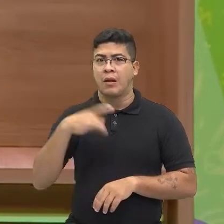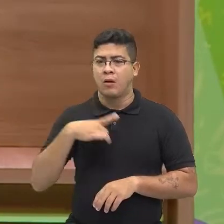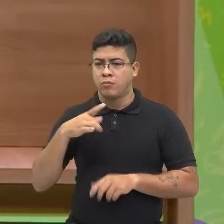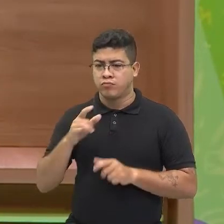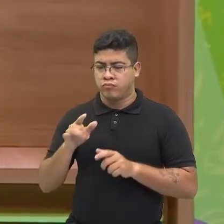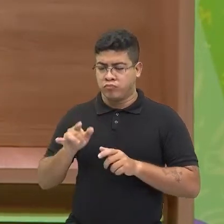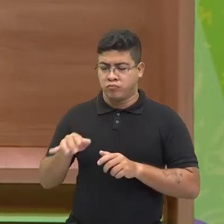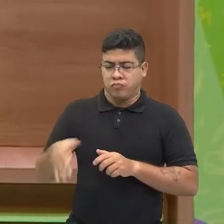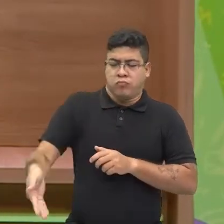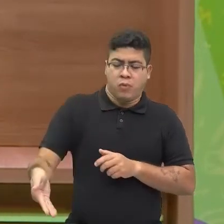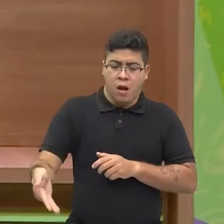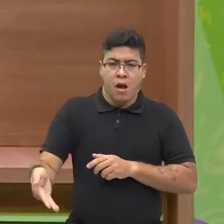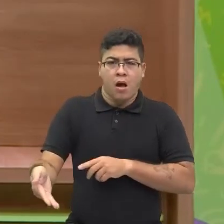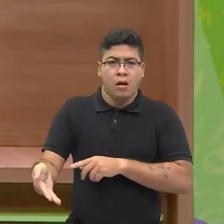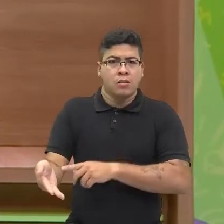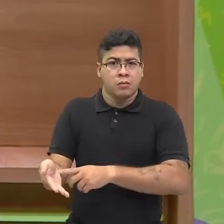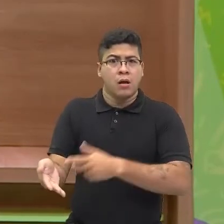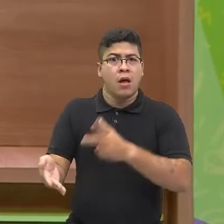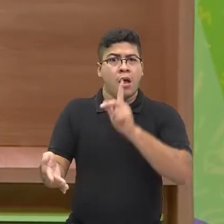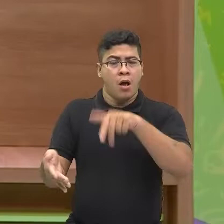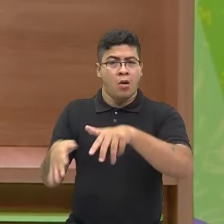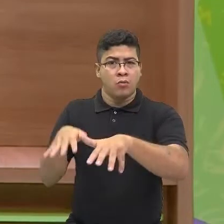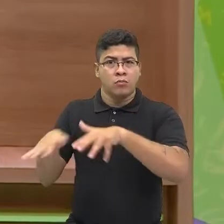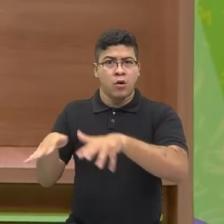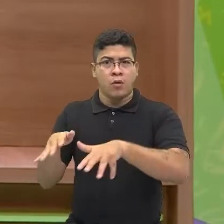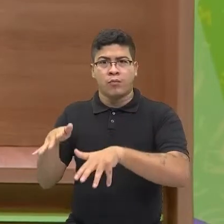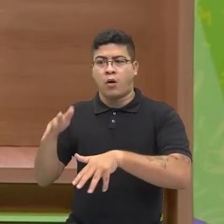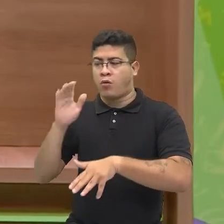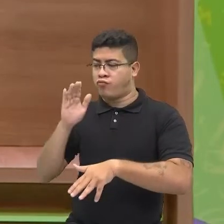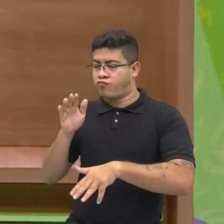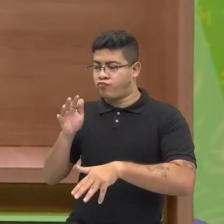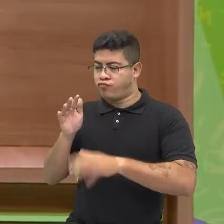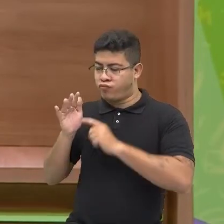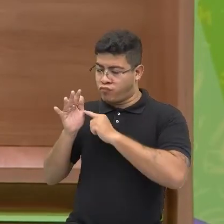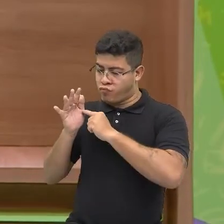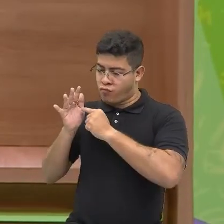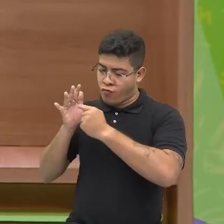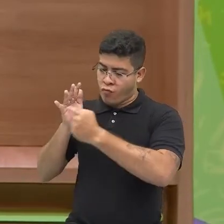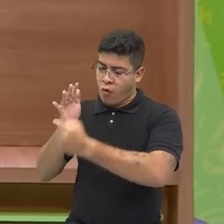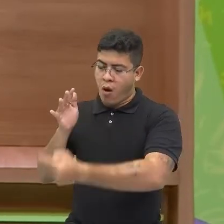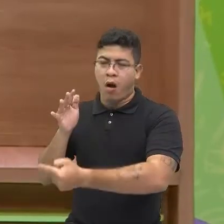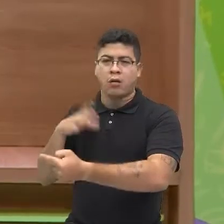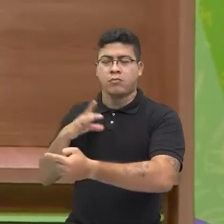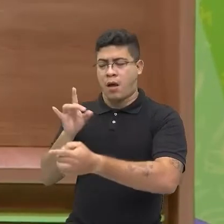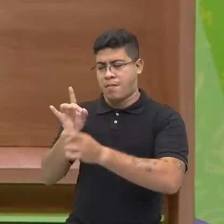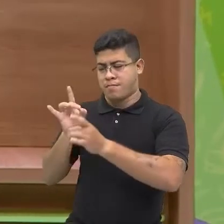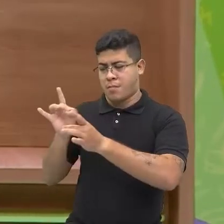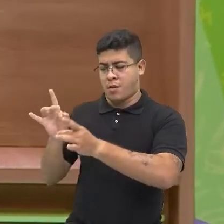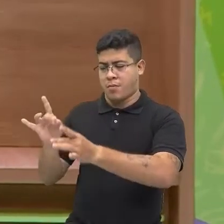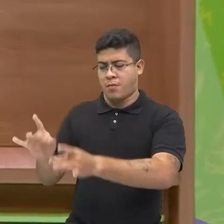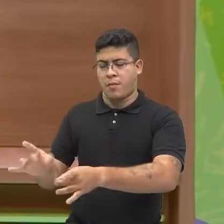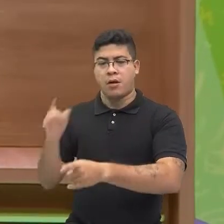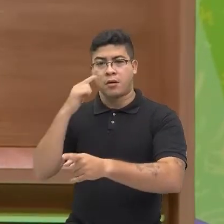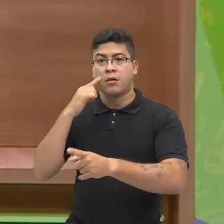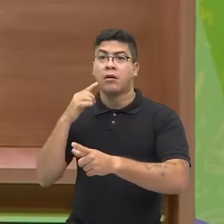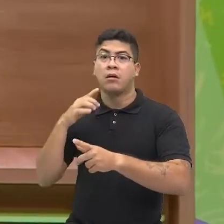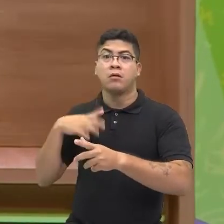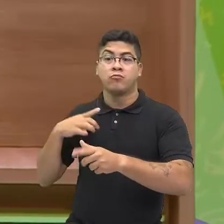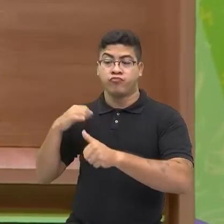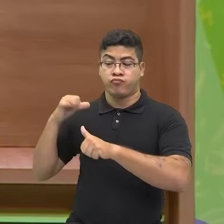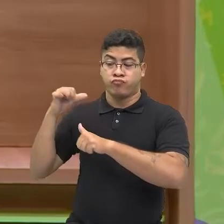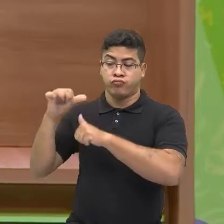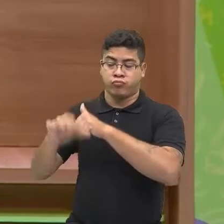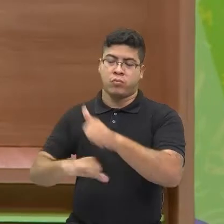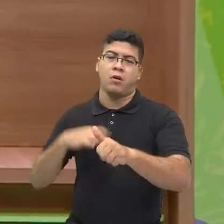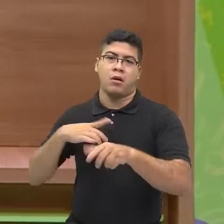com o meu braço, eles tentavam captar esse movimento em cada movimento. Então, reproduziu em